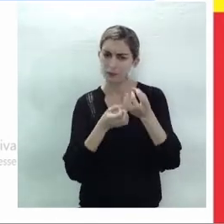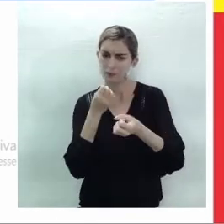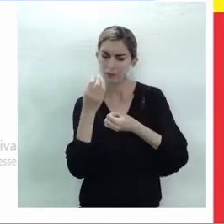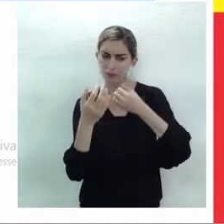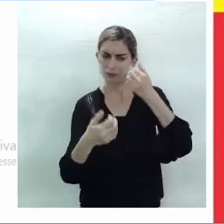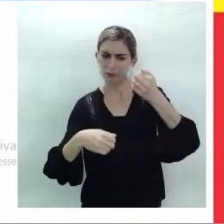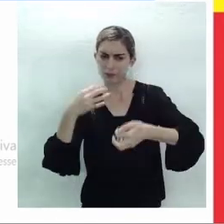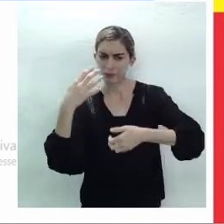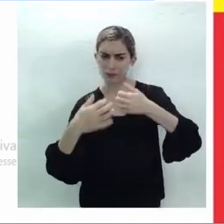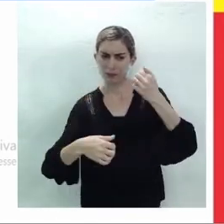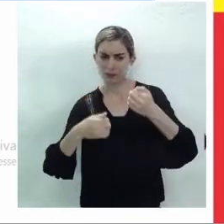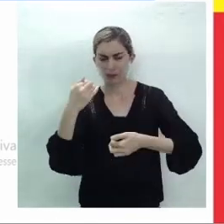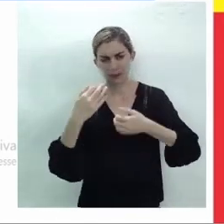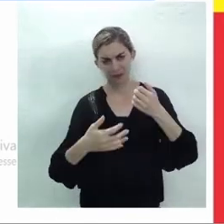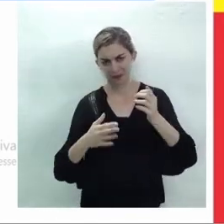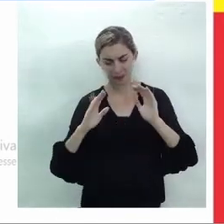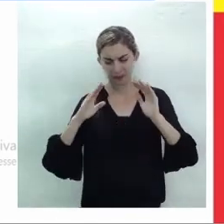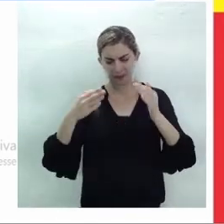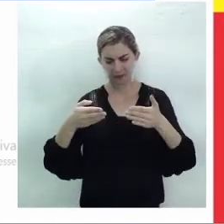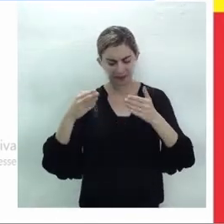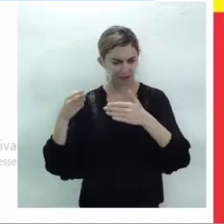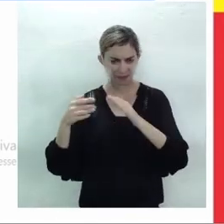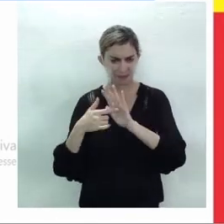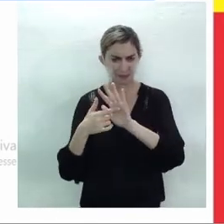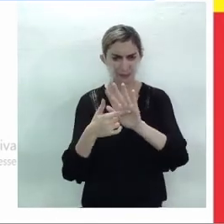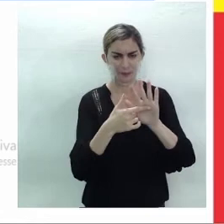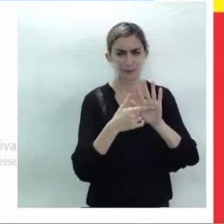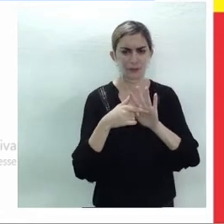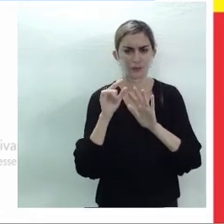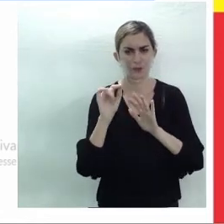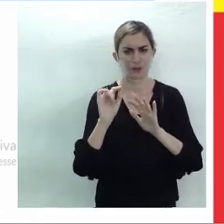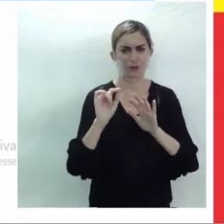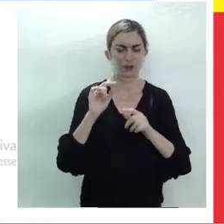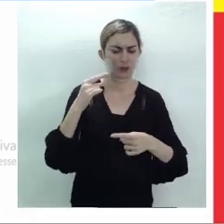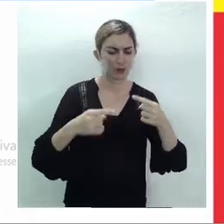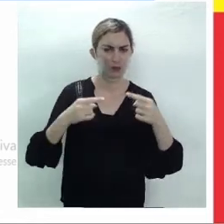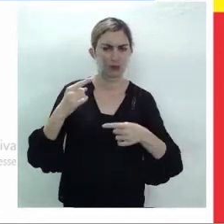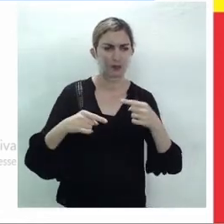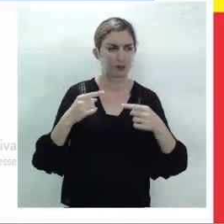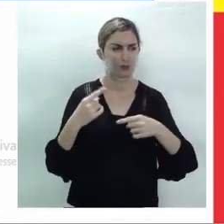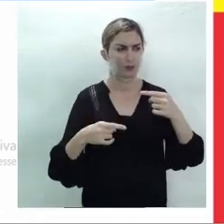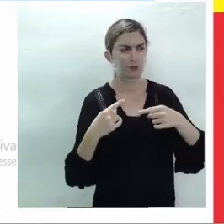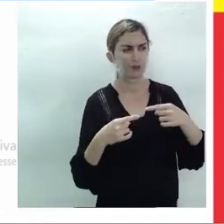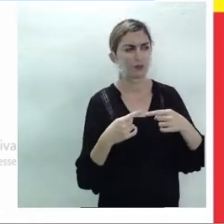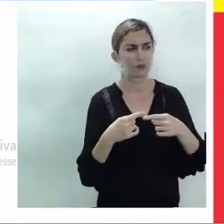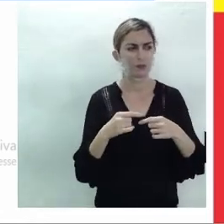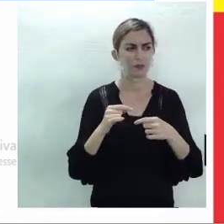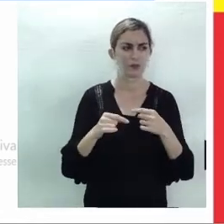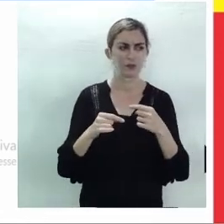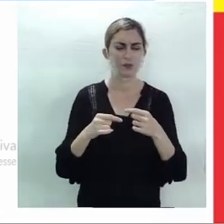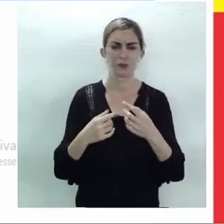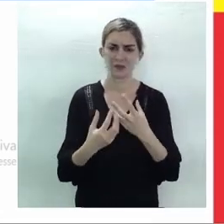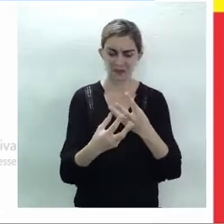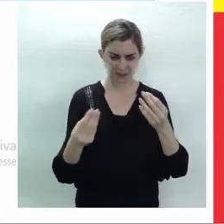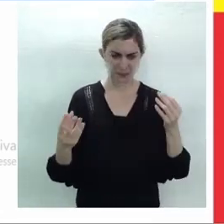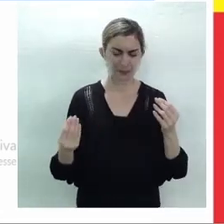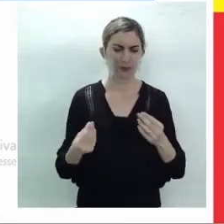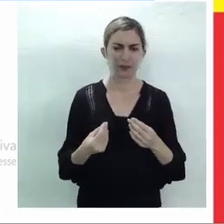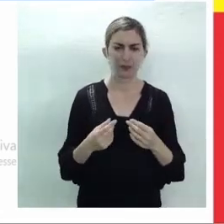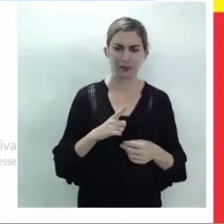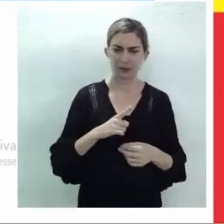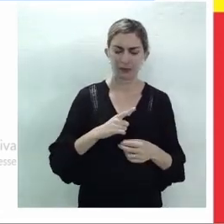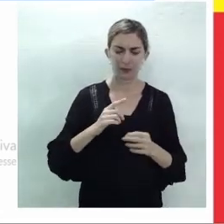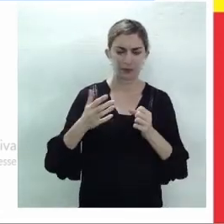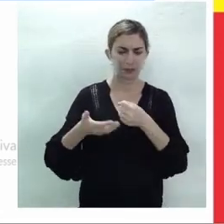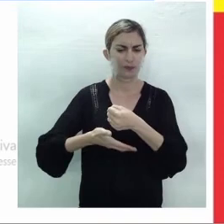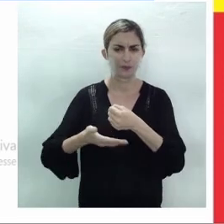aliás, são fotos que mostram o quê? Conflitos, e esses conflitos muitas vezes, tem